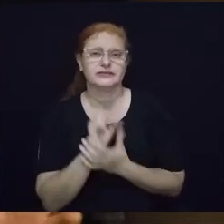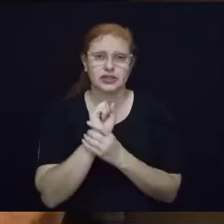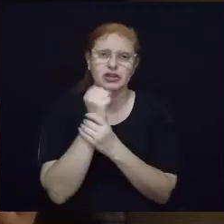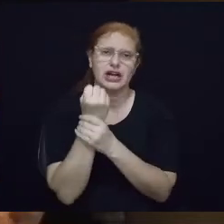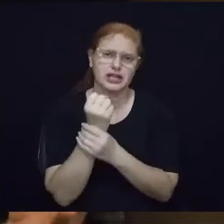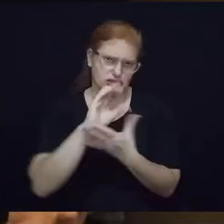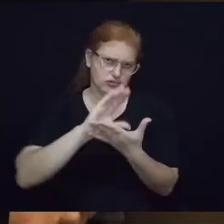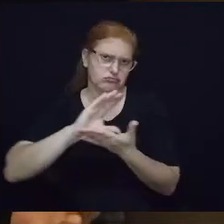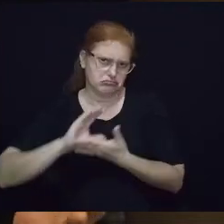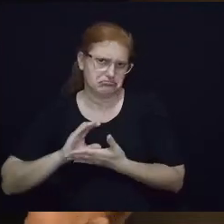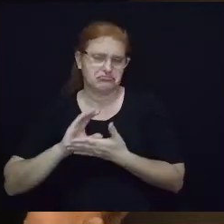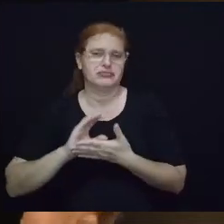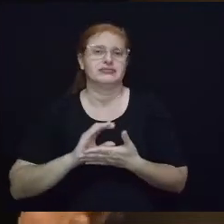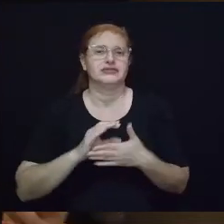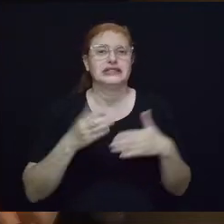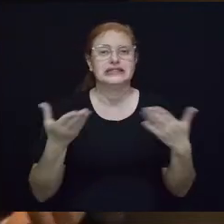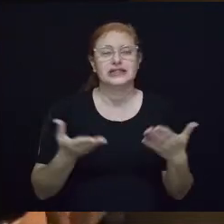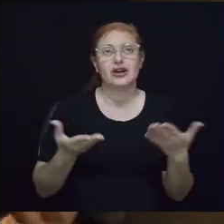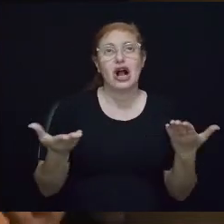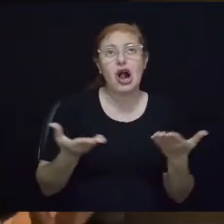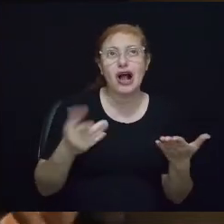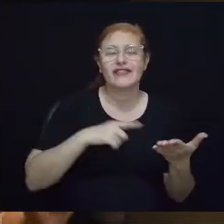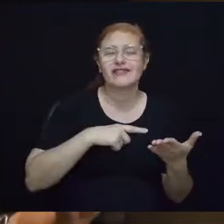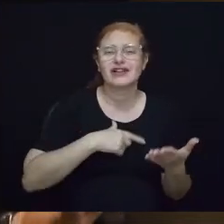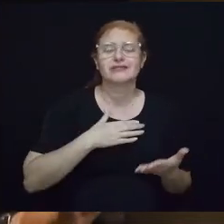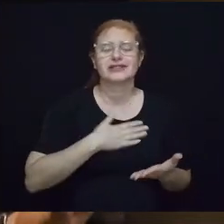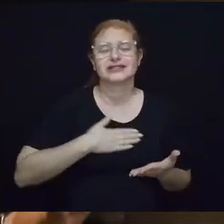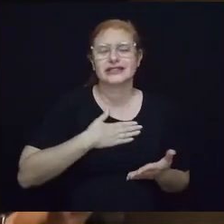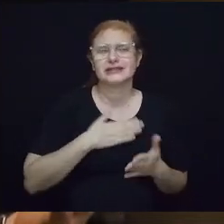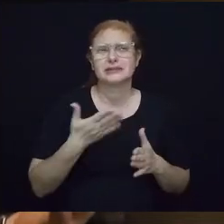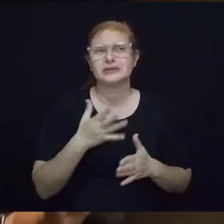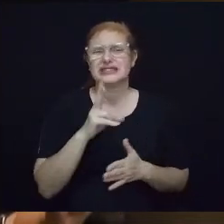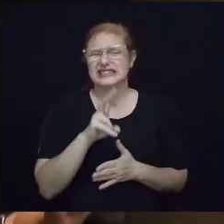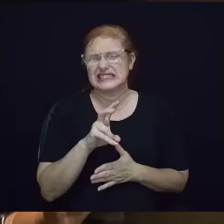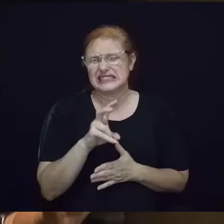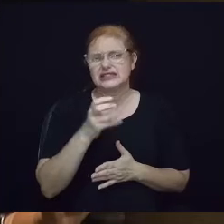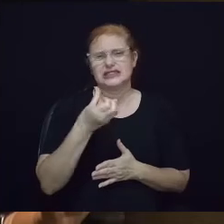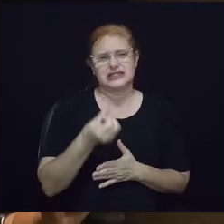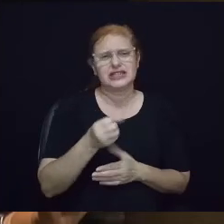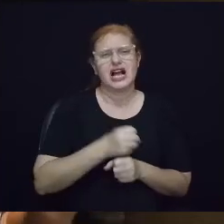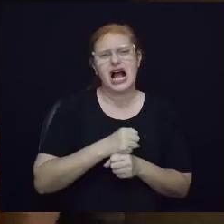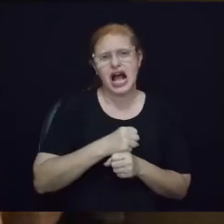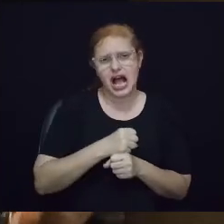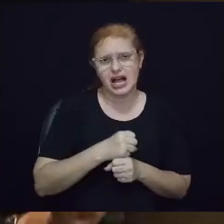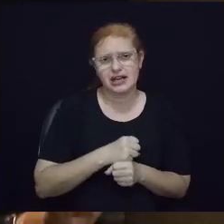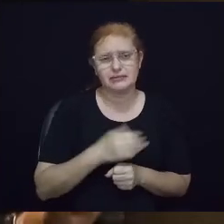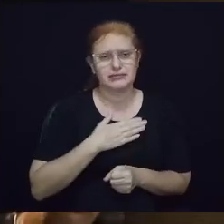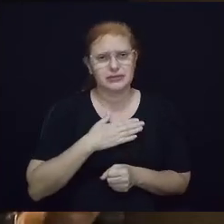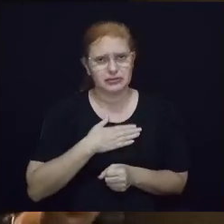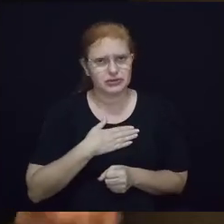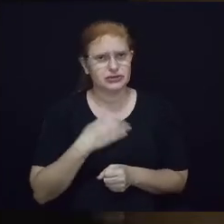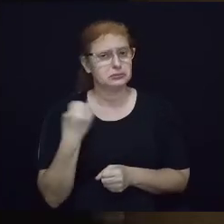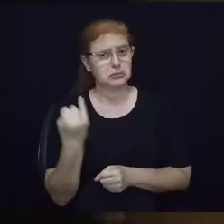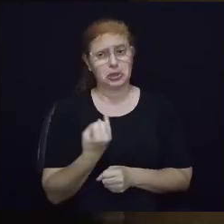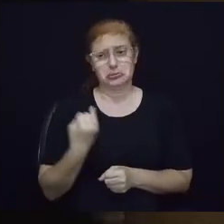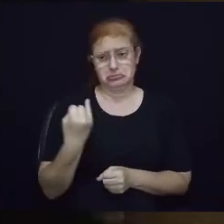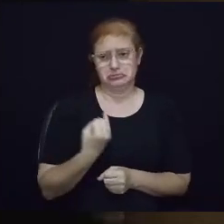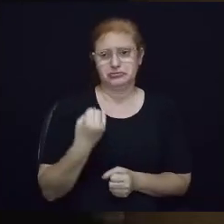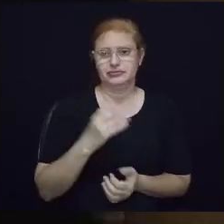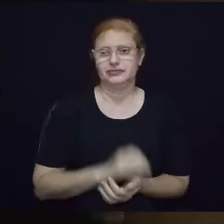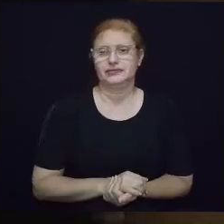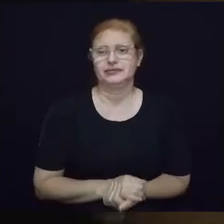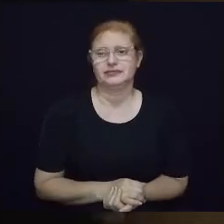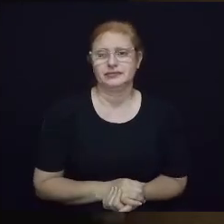prazer que eu estou usufruindo, não faz o quê? Uns 5, 6 anos. Então, para mim, isso é muito precioso, assim.